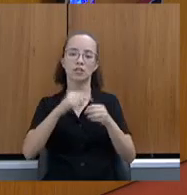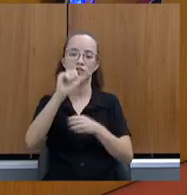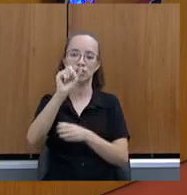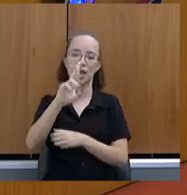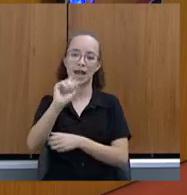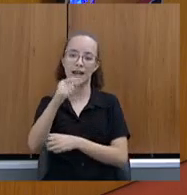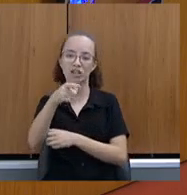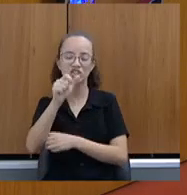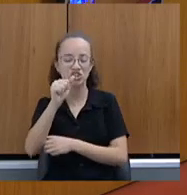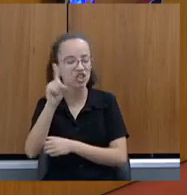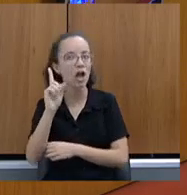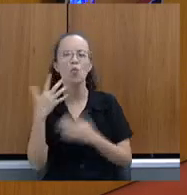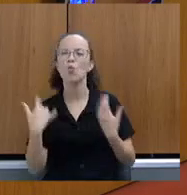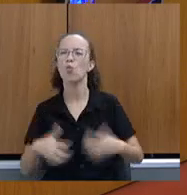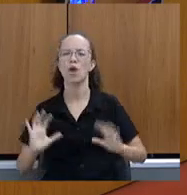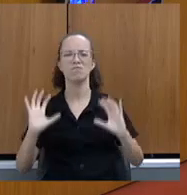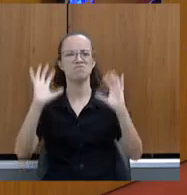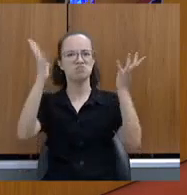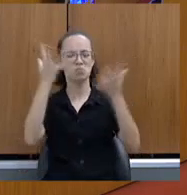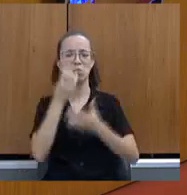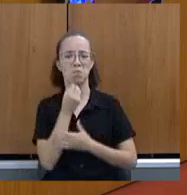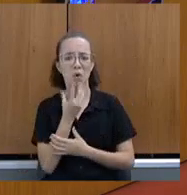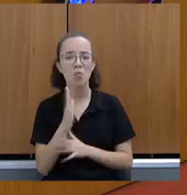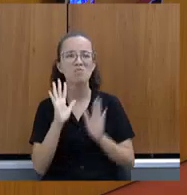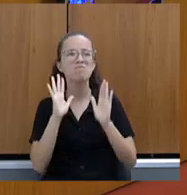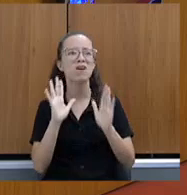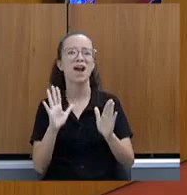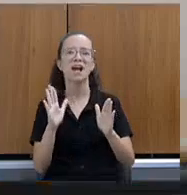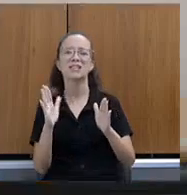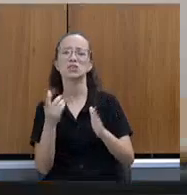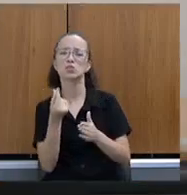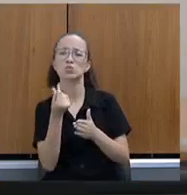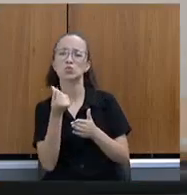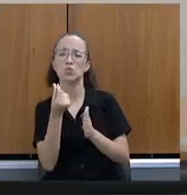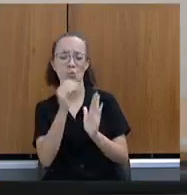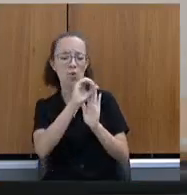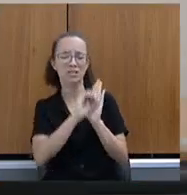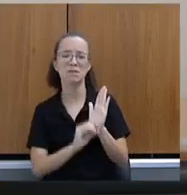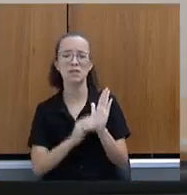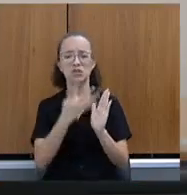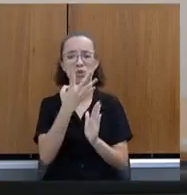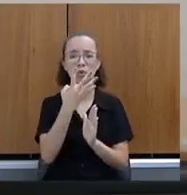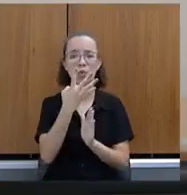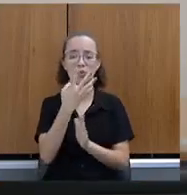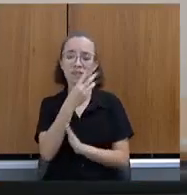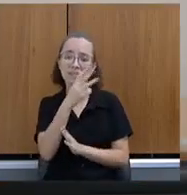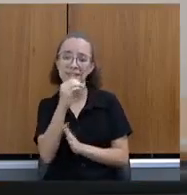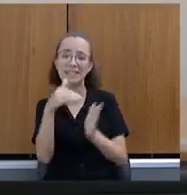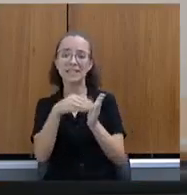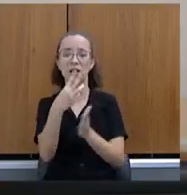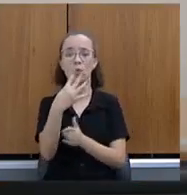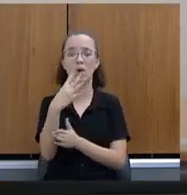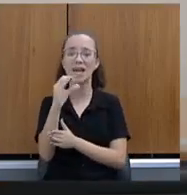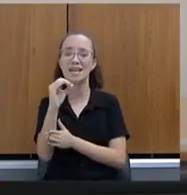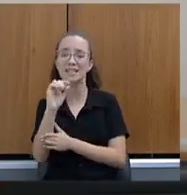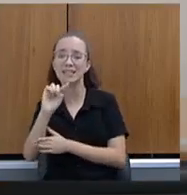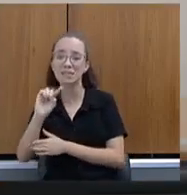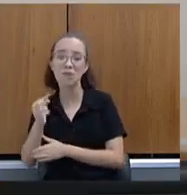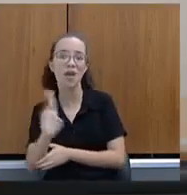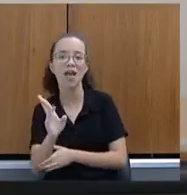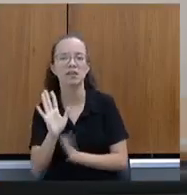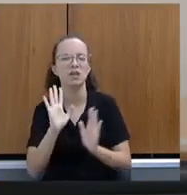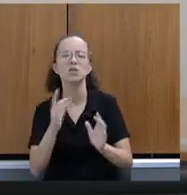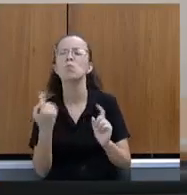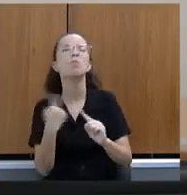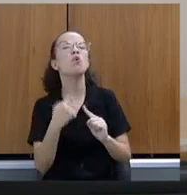foi um mega evento evento muito bacana mas que teve um curso na hora de 30 40 mil reais por que indicar 90 mil reais